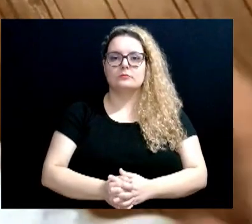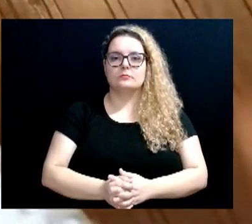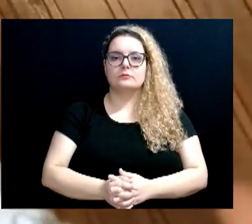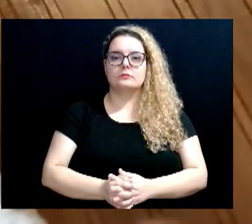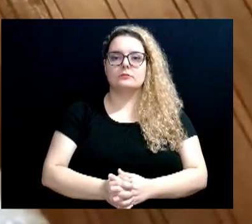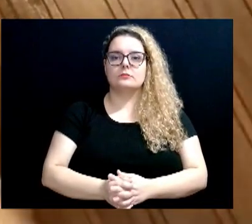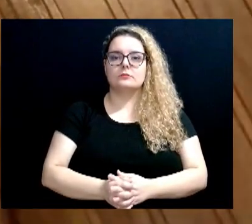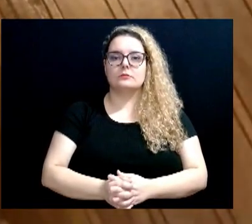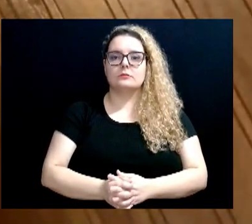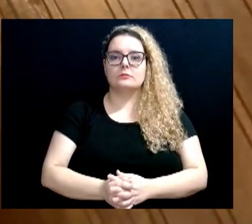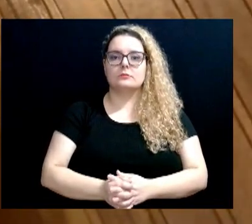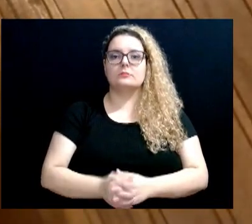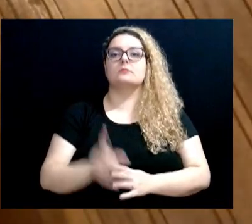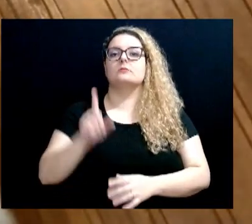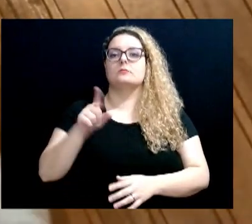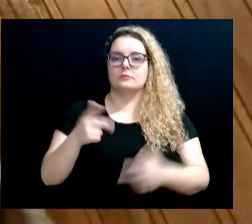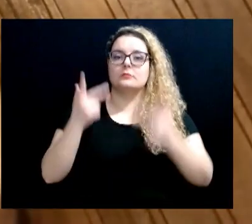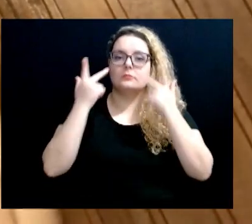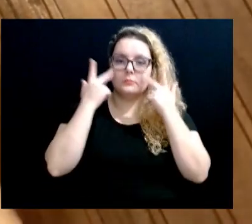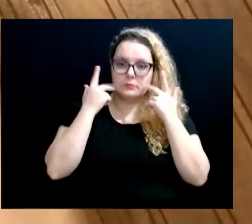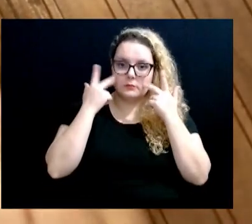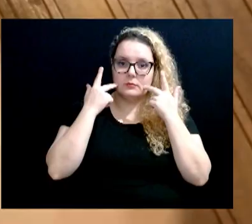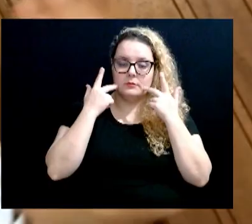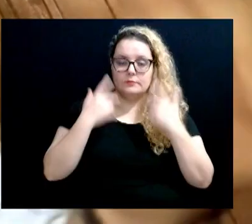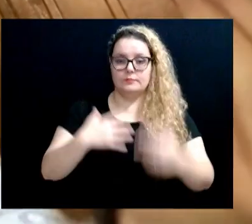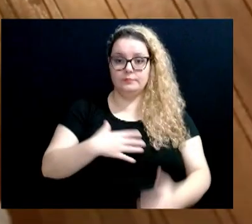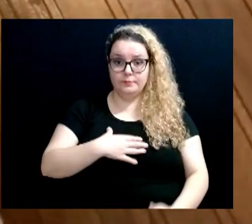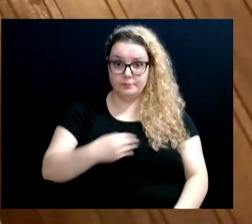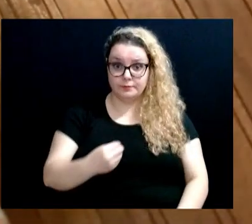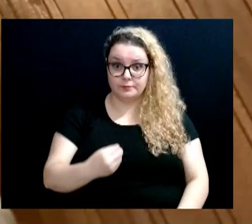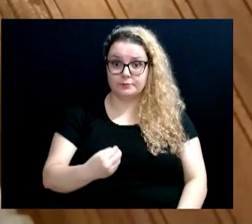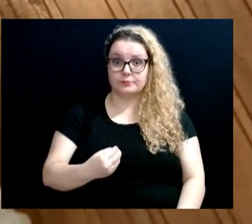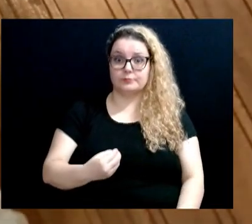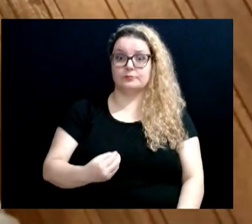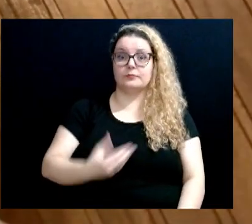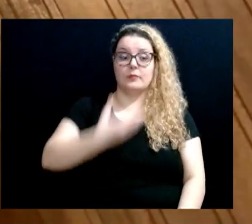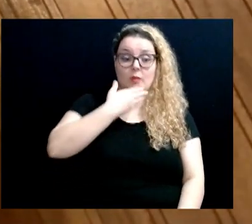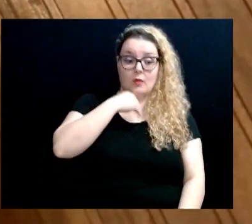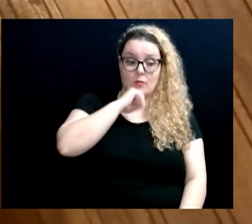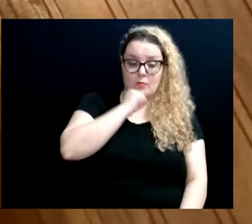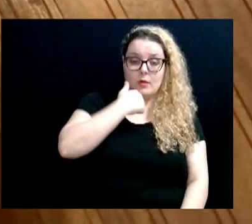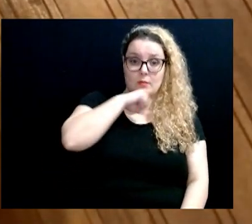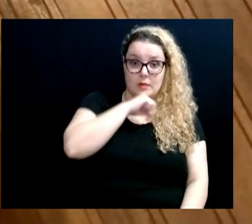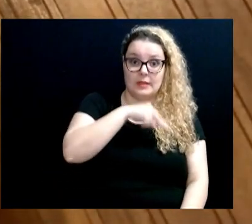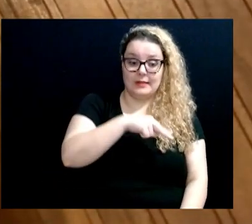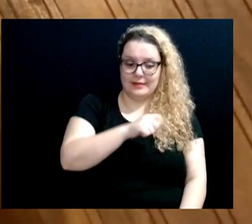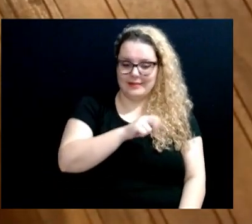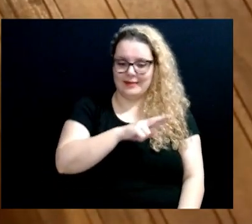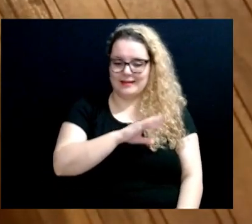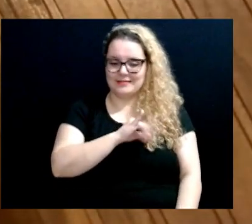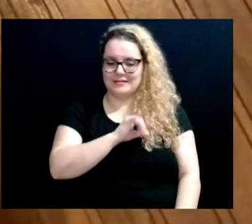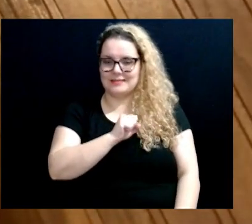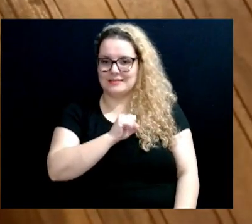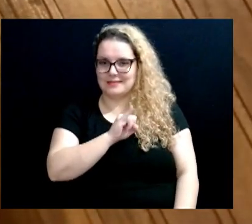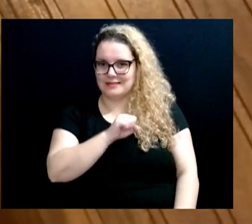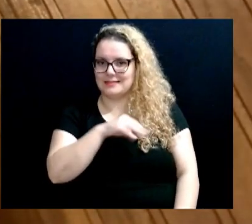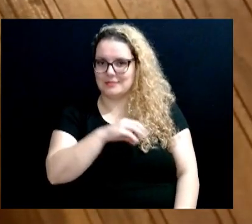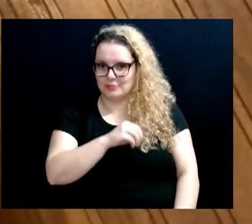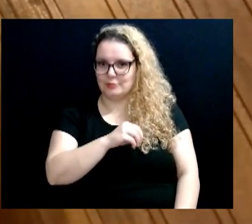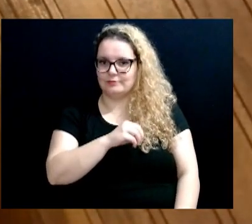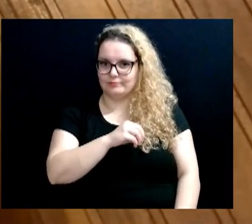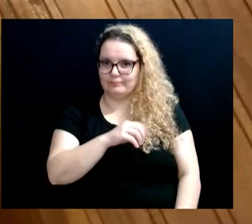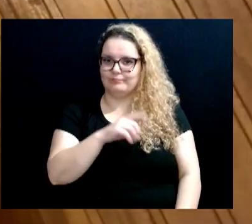É muito comum, e os filhos de pais com narcisismo acaba tendo muita